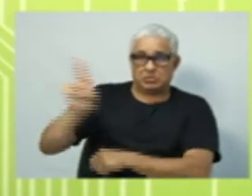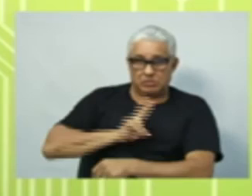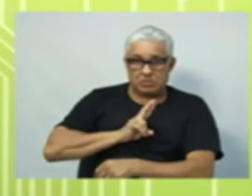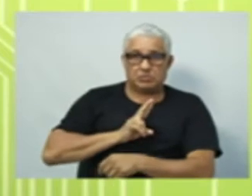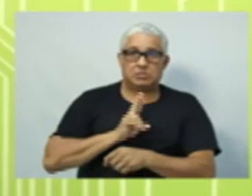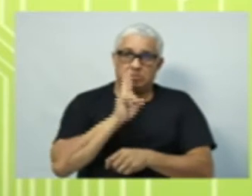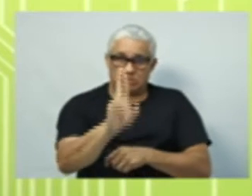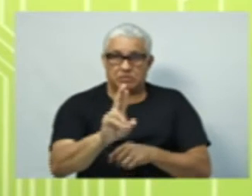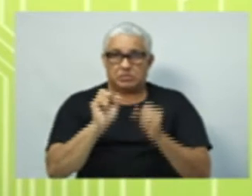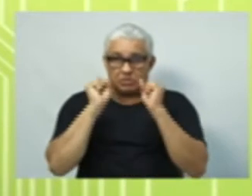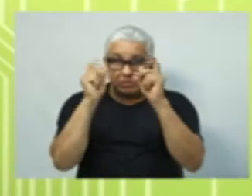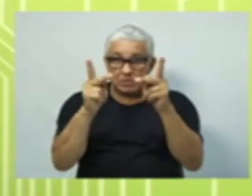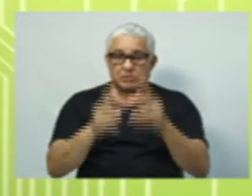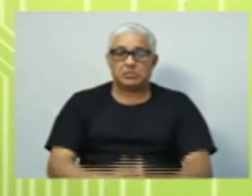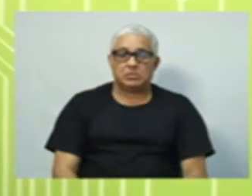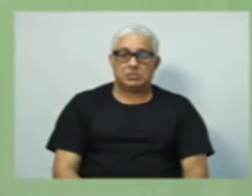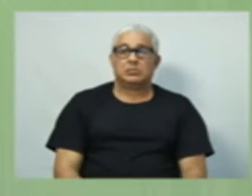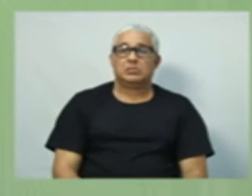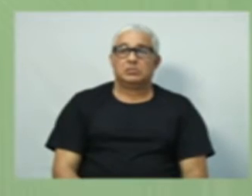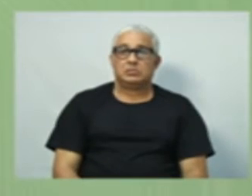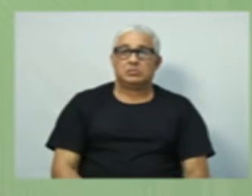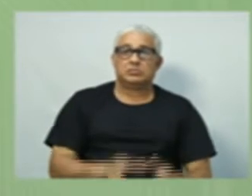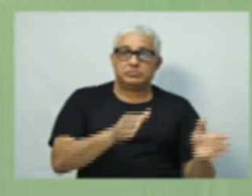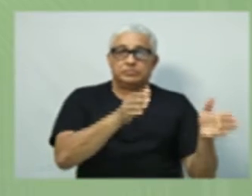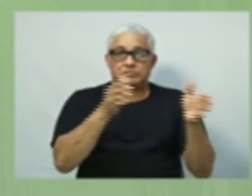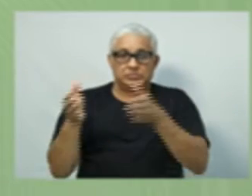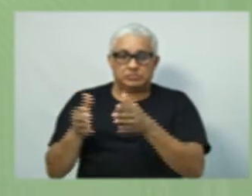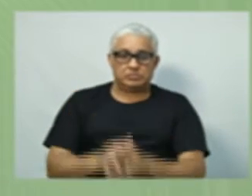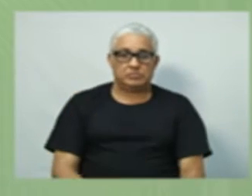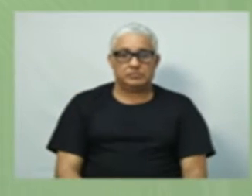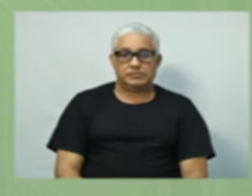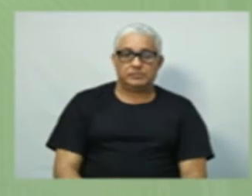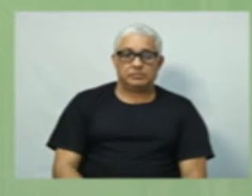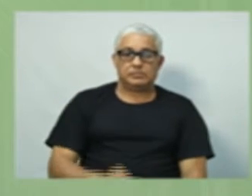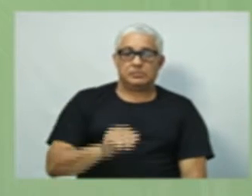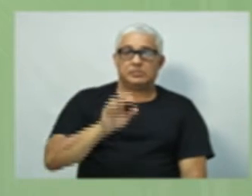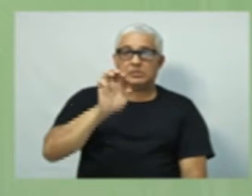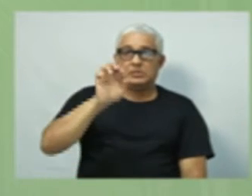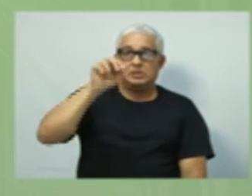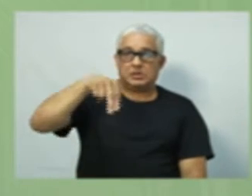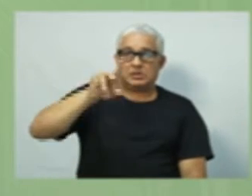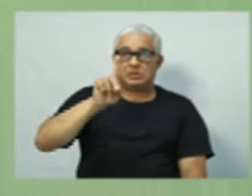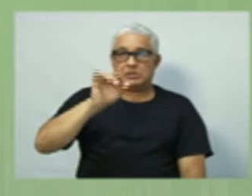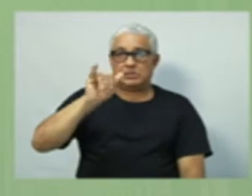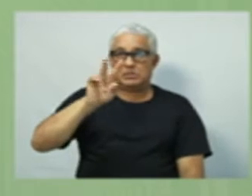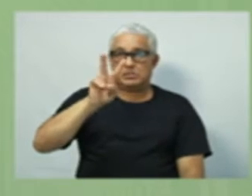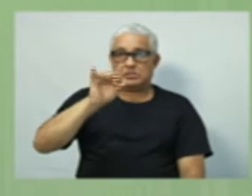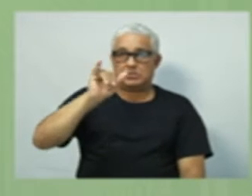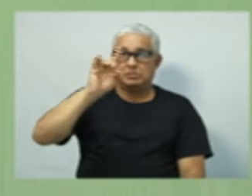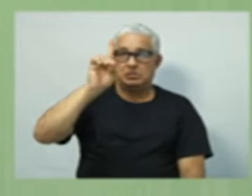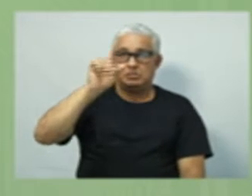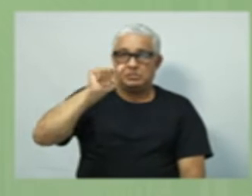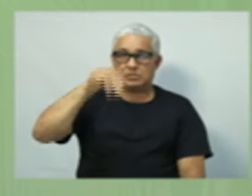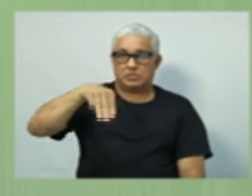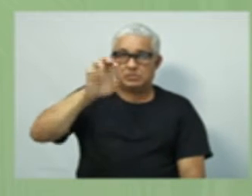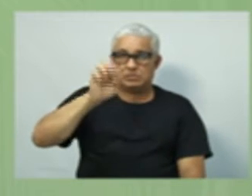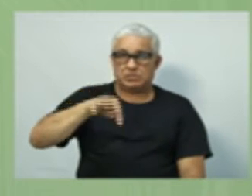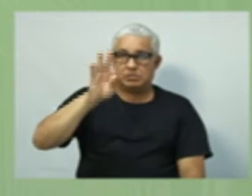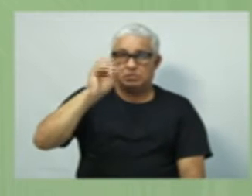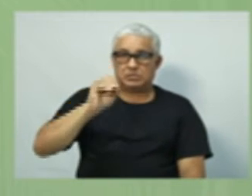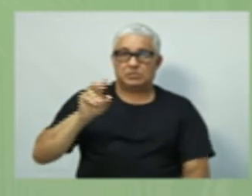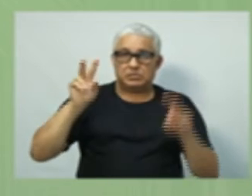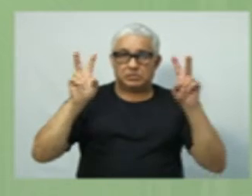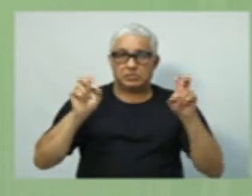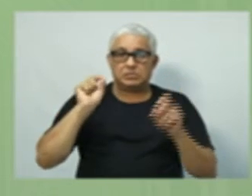dúvida quem seguindo a nossa aula não falar sobre índices de endividamento os individual momento